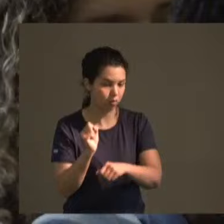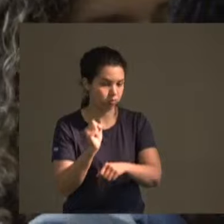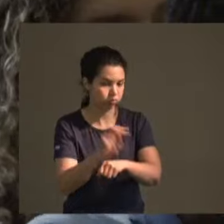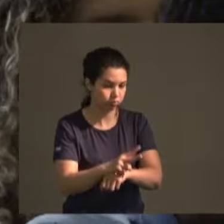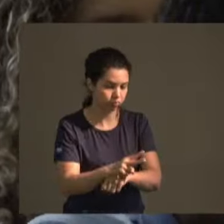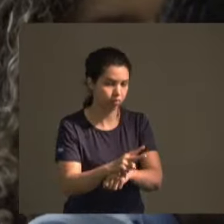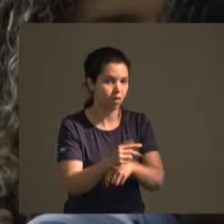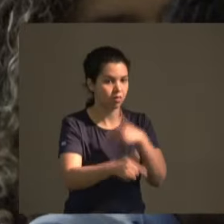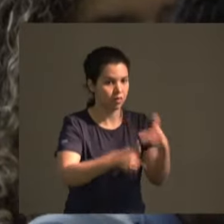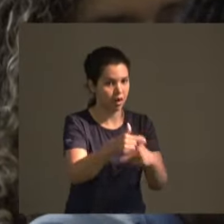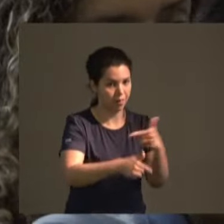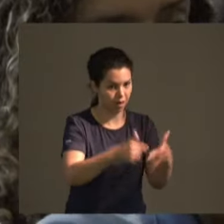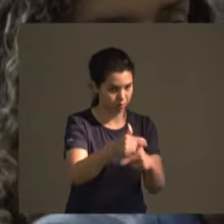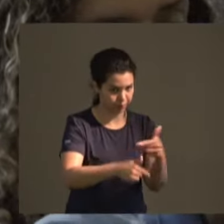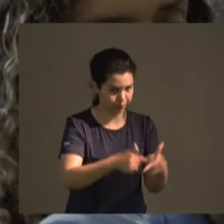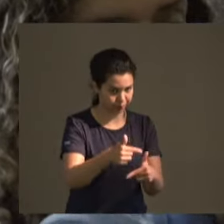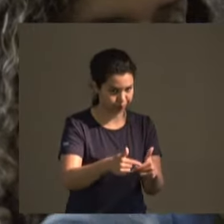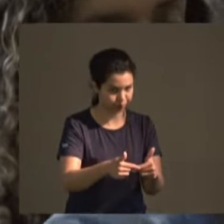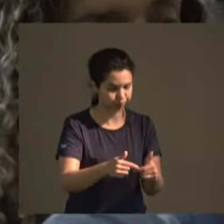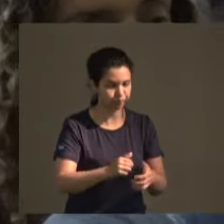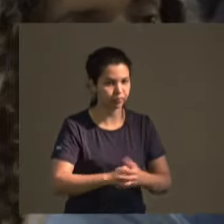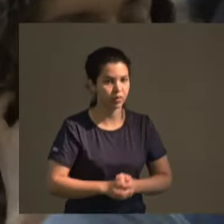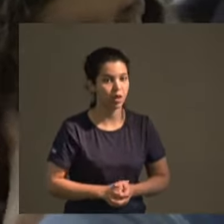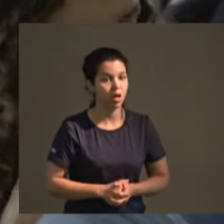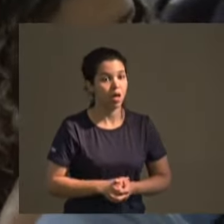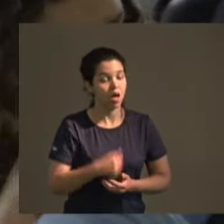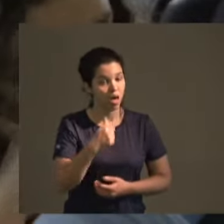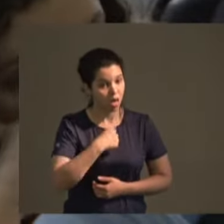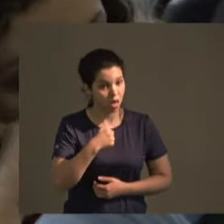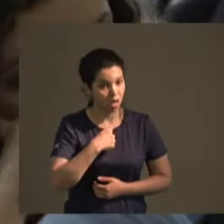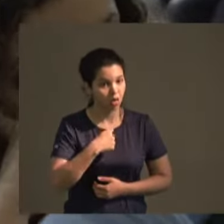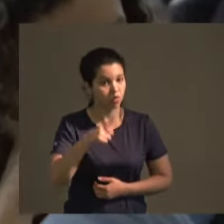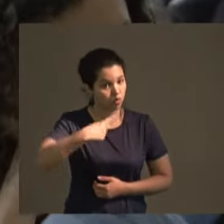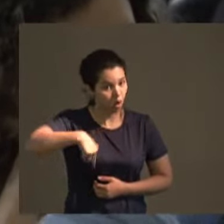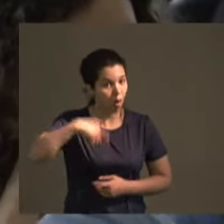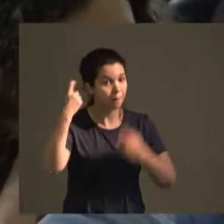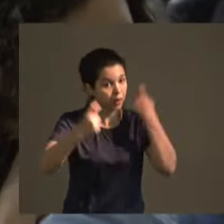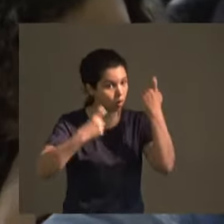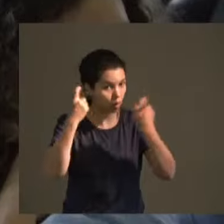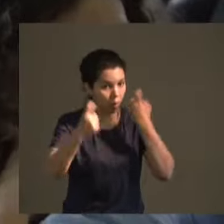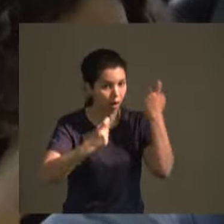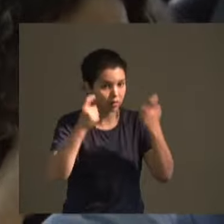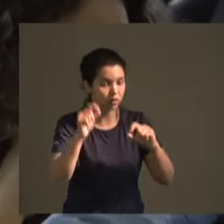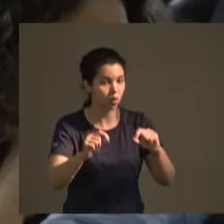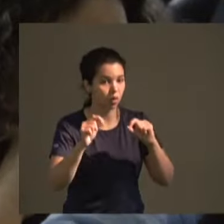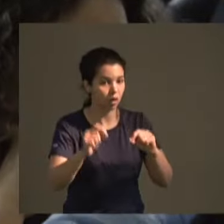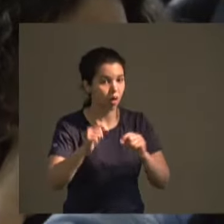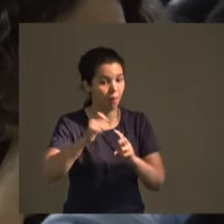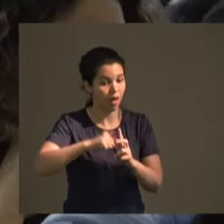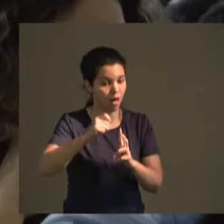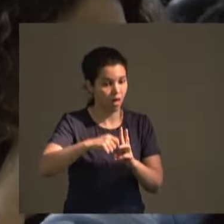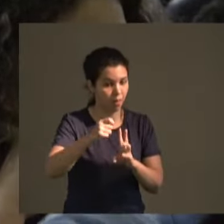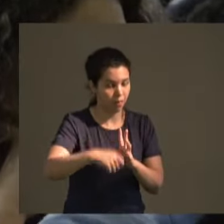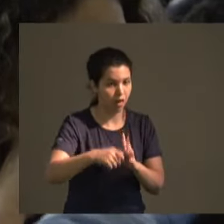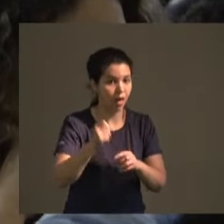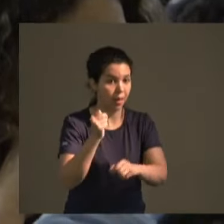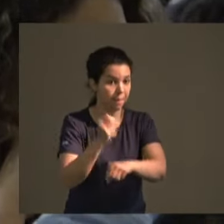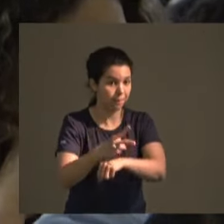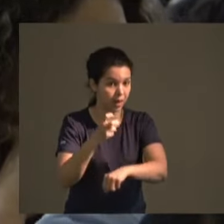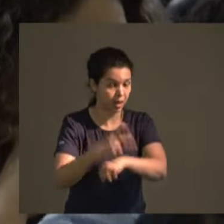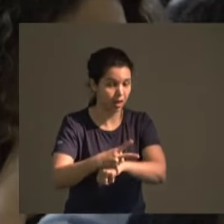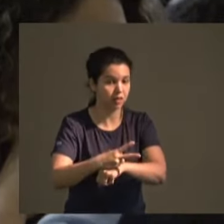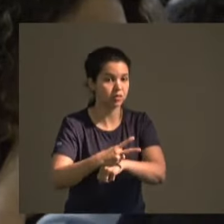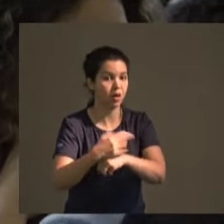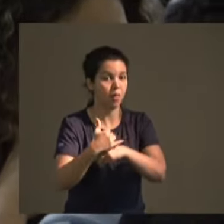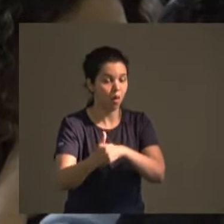situação, uma preocupação nossa, que mensalmente nós recebemos das empresas, dispomos de vagas para